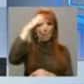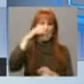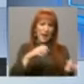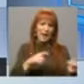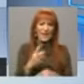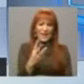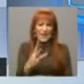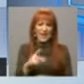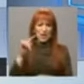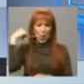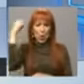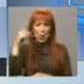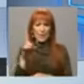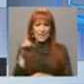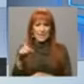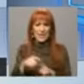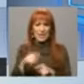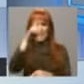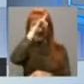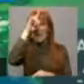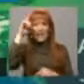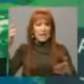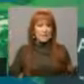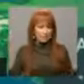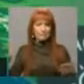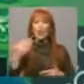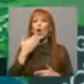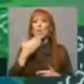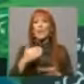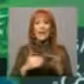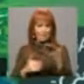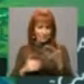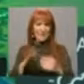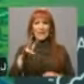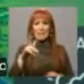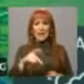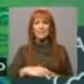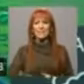3 para Londres, 6 para Madrid. Obrigado, Bruno. Até amanhã. Até amanhã.